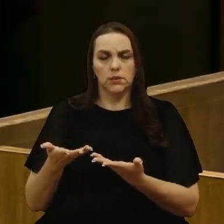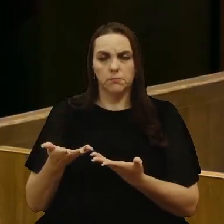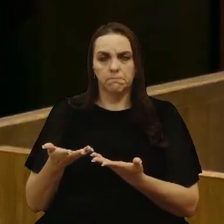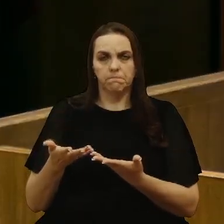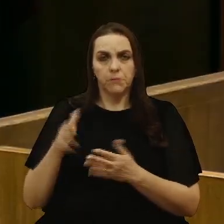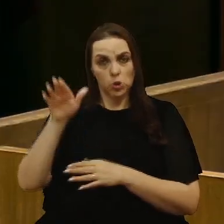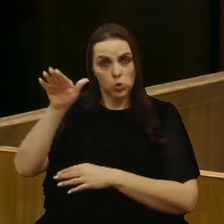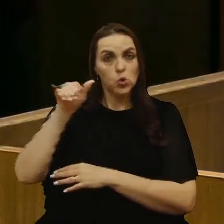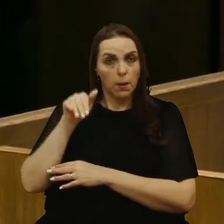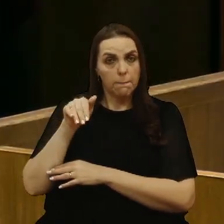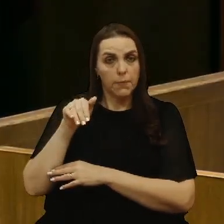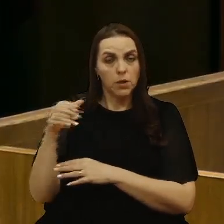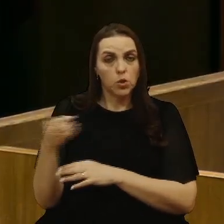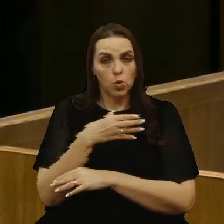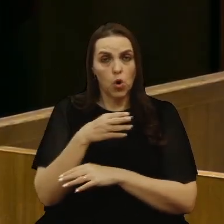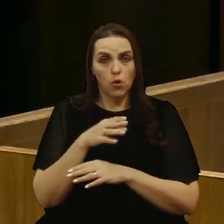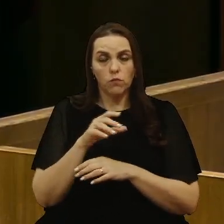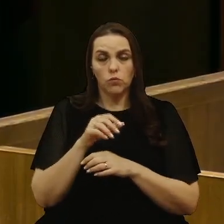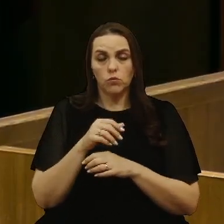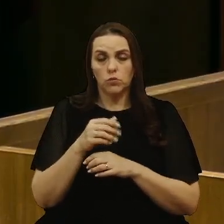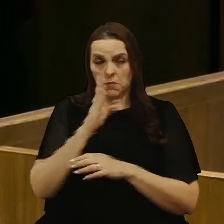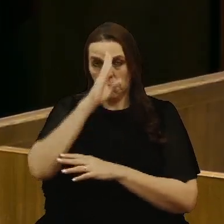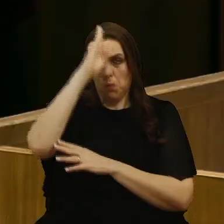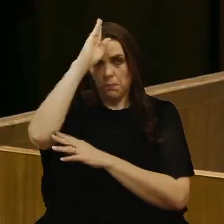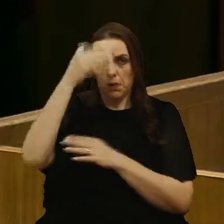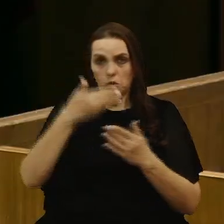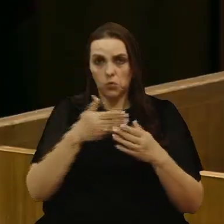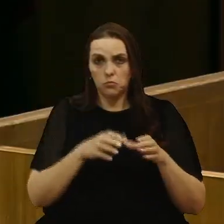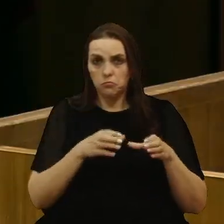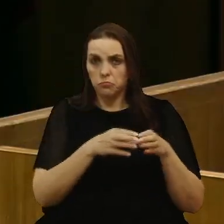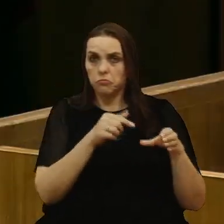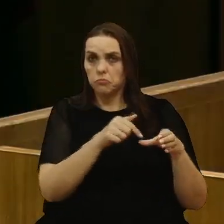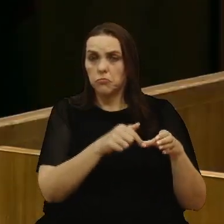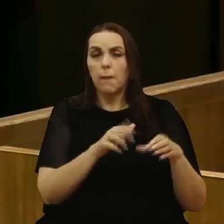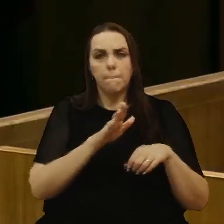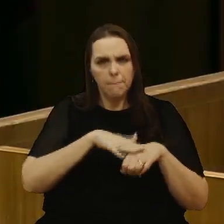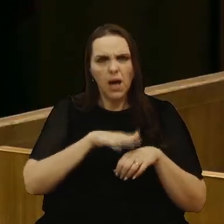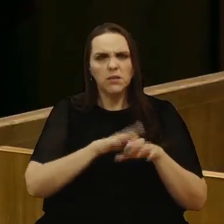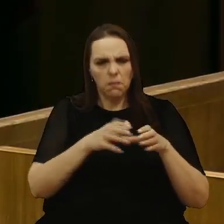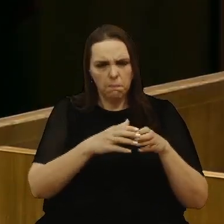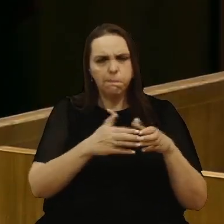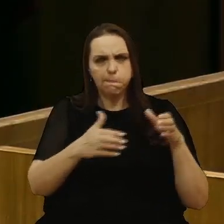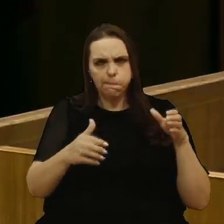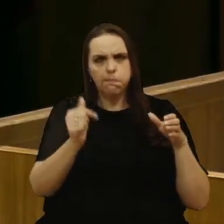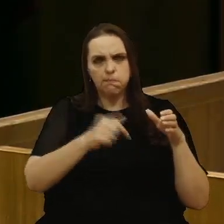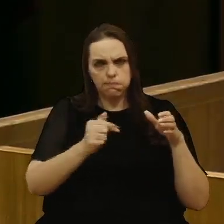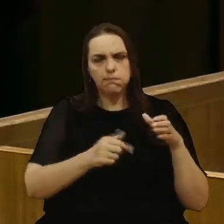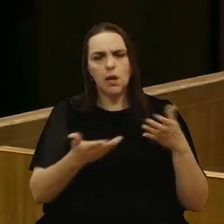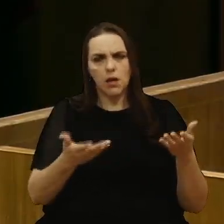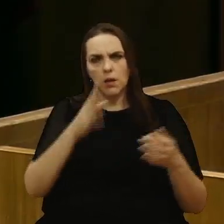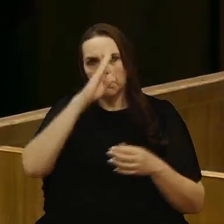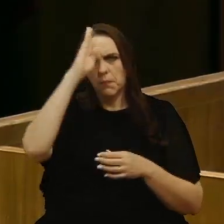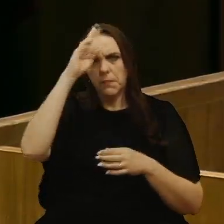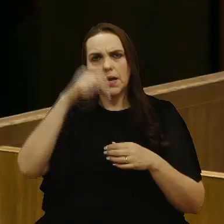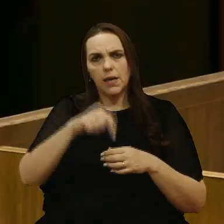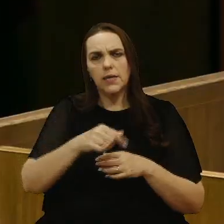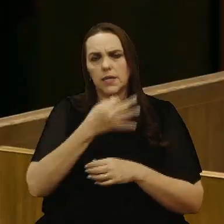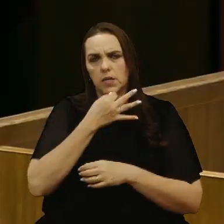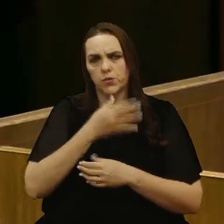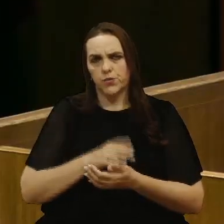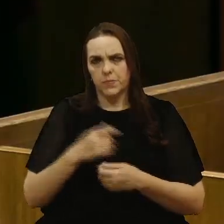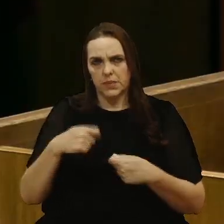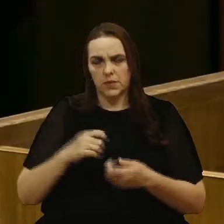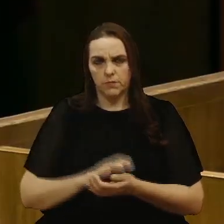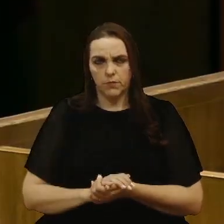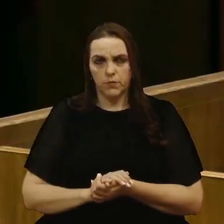do chamamento dos bombeiros, mas pedir mais efetivo para a nossa cidade. É isso que nós precisamos. Ali na